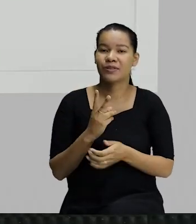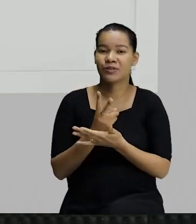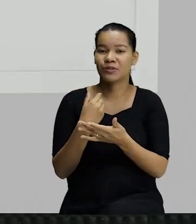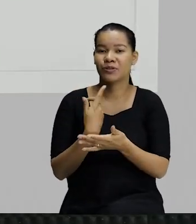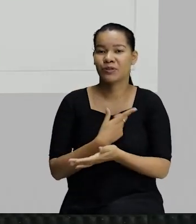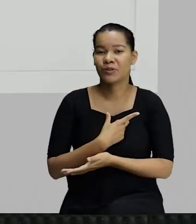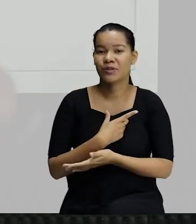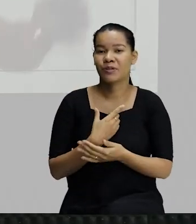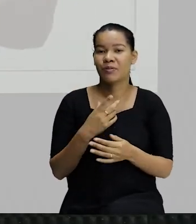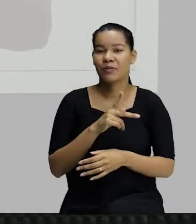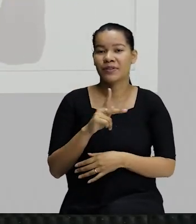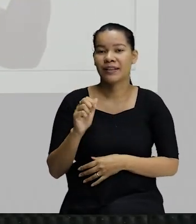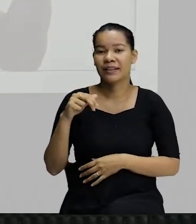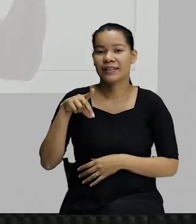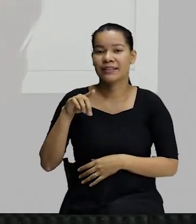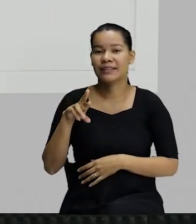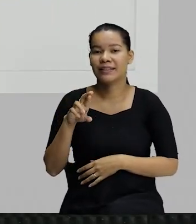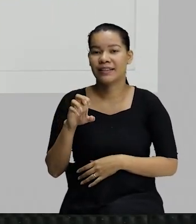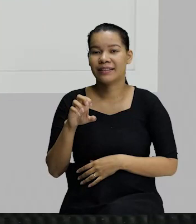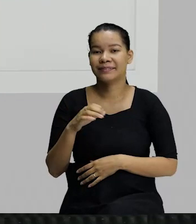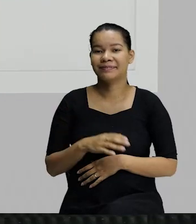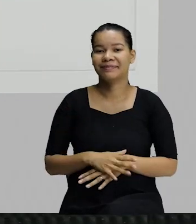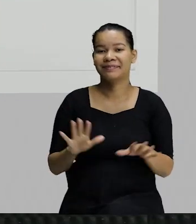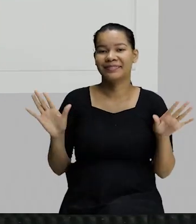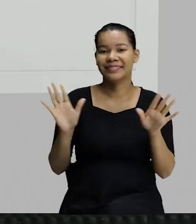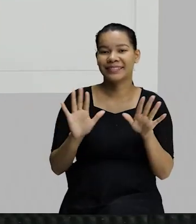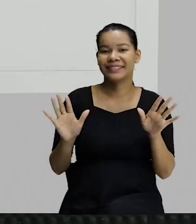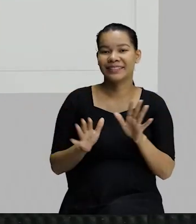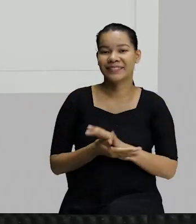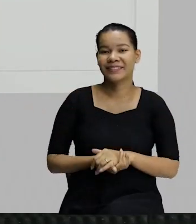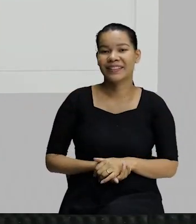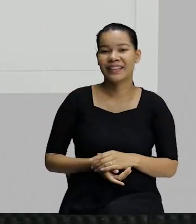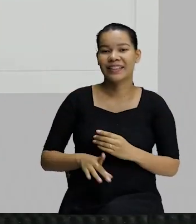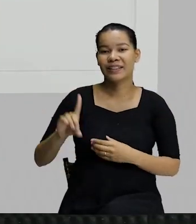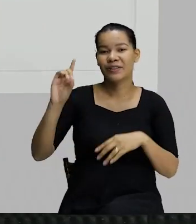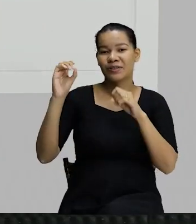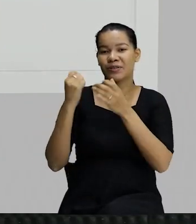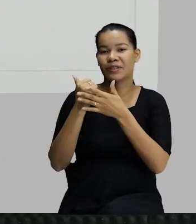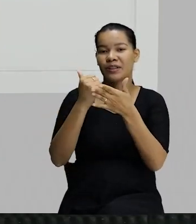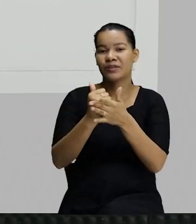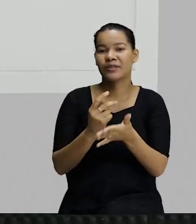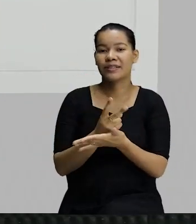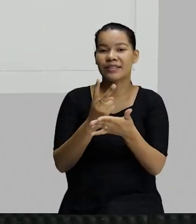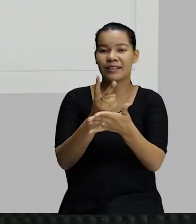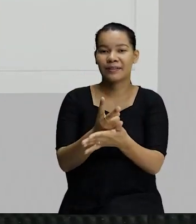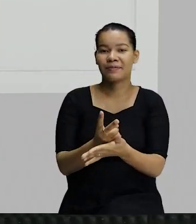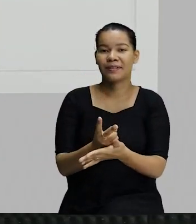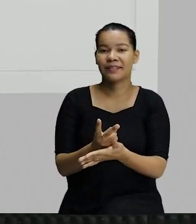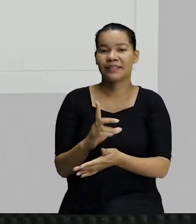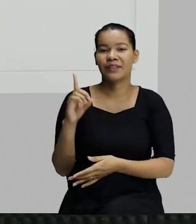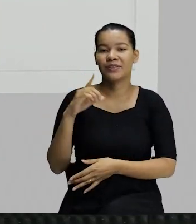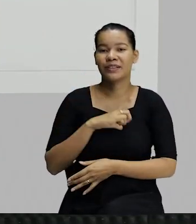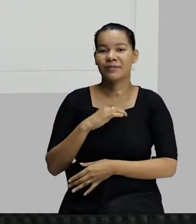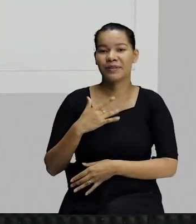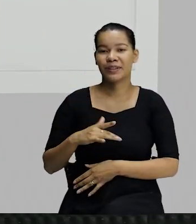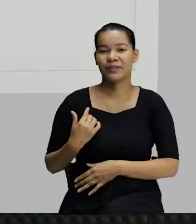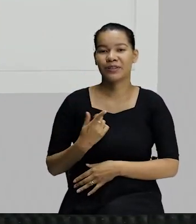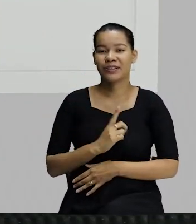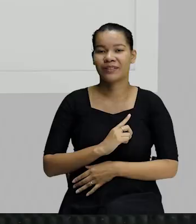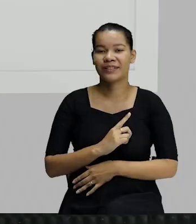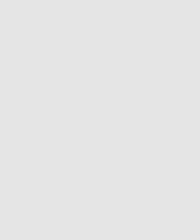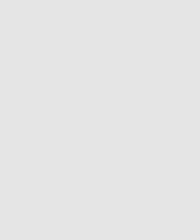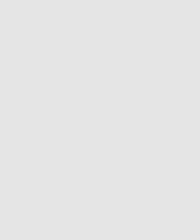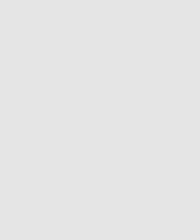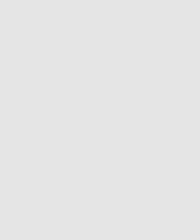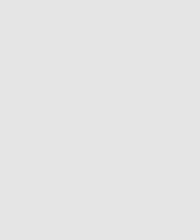sempre. Sou André Luiz aí, deixando uma mensagem de otimismo aí, que Deus nos ajude sempre, esteja conosco e tenha misericórdia de nós.